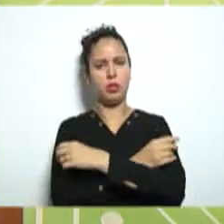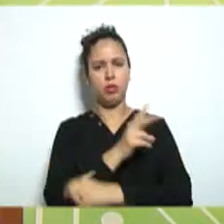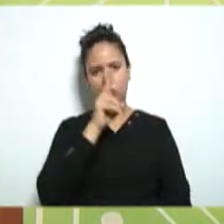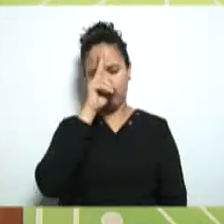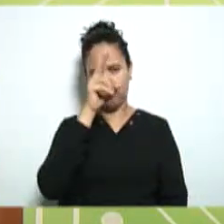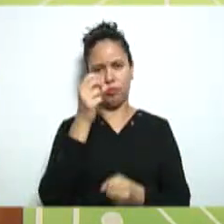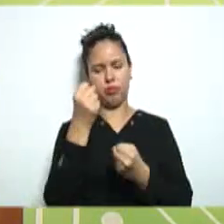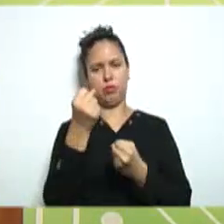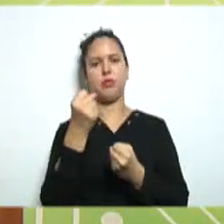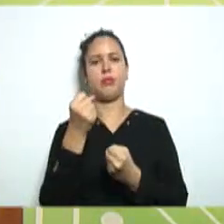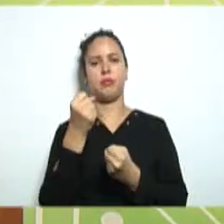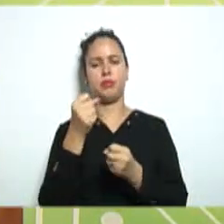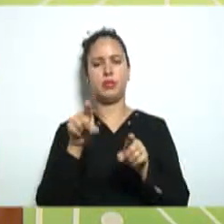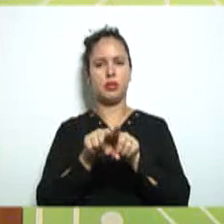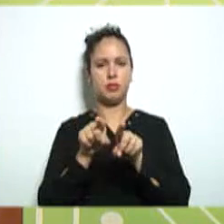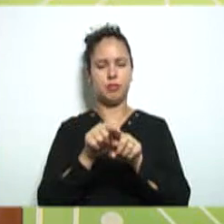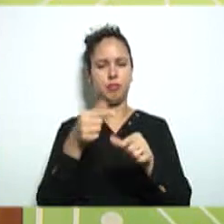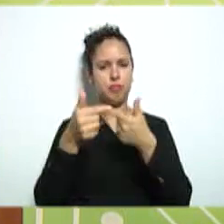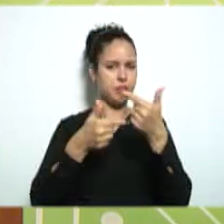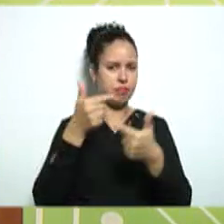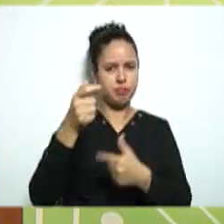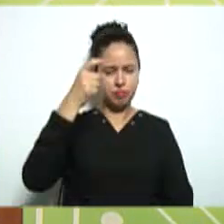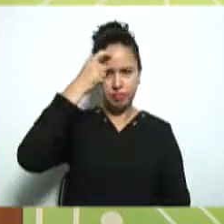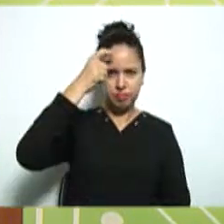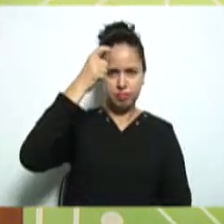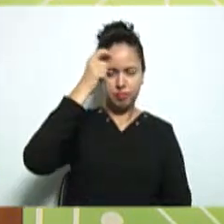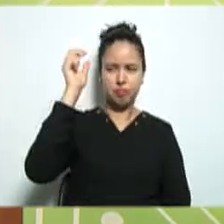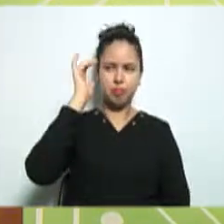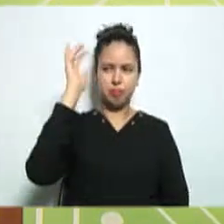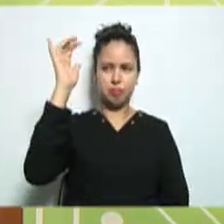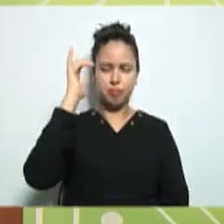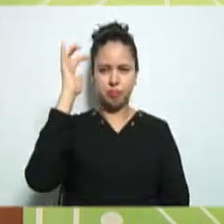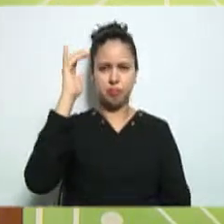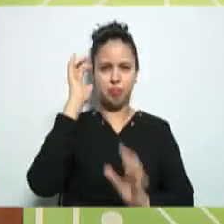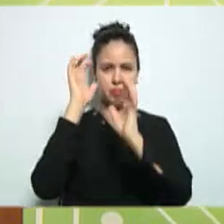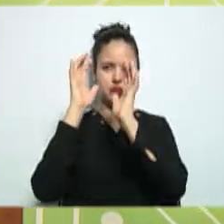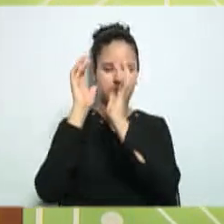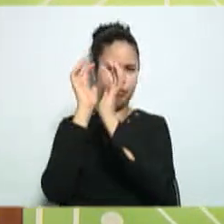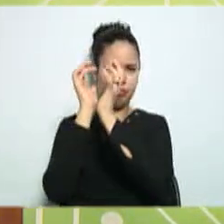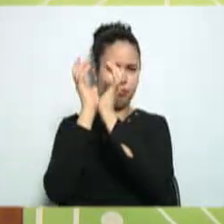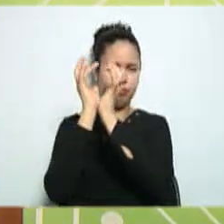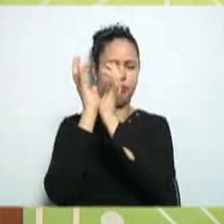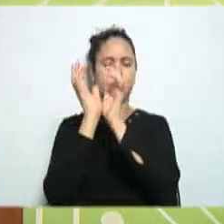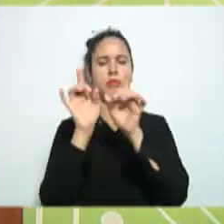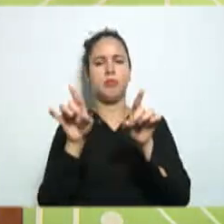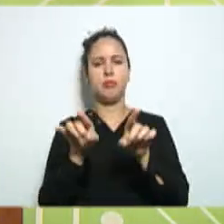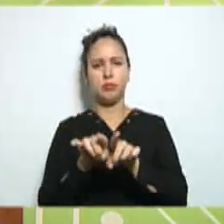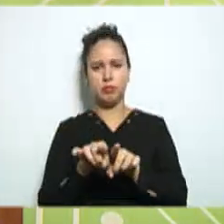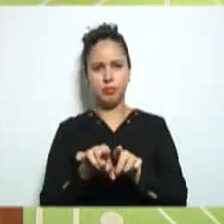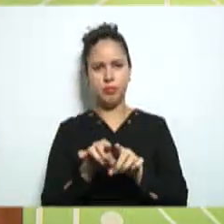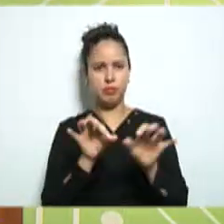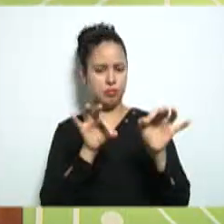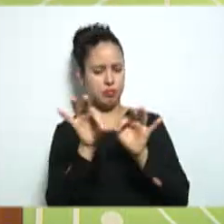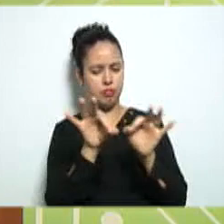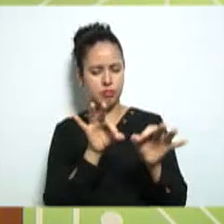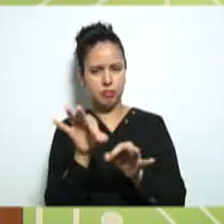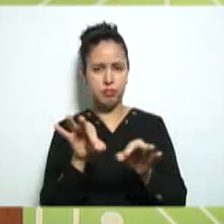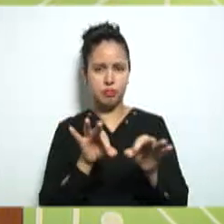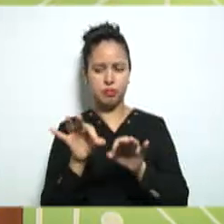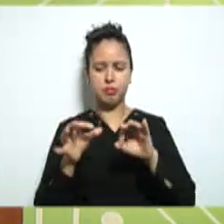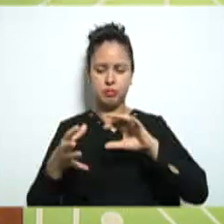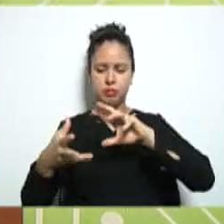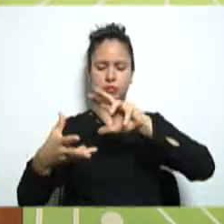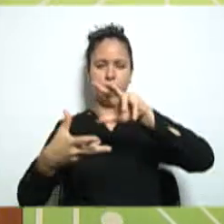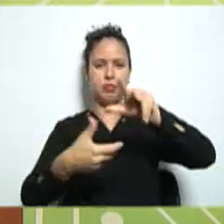essas atividades mentais, através de pensamento, através de compreensão, para organizar o